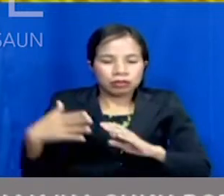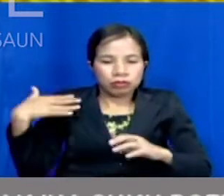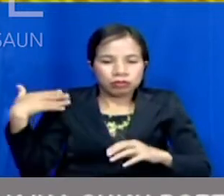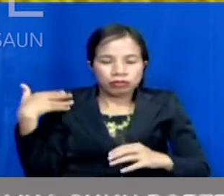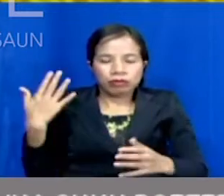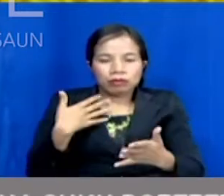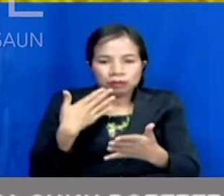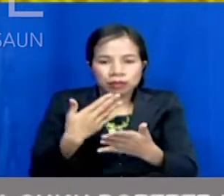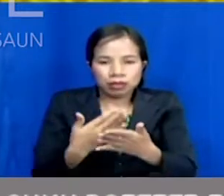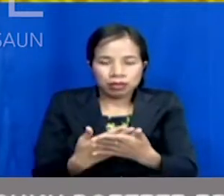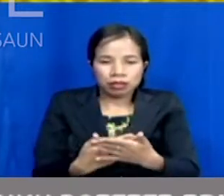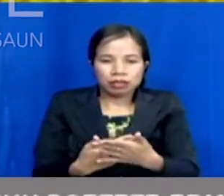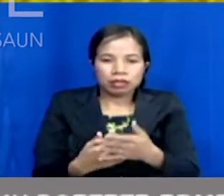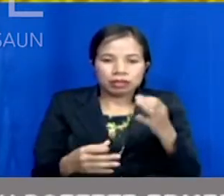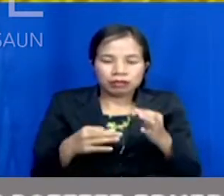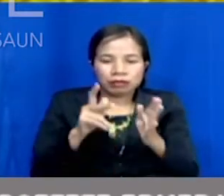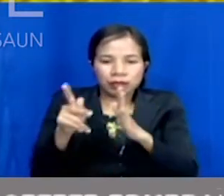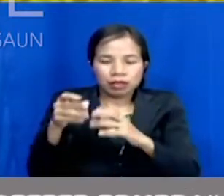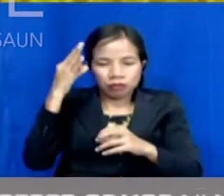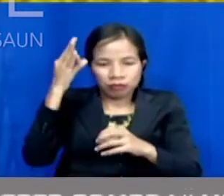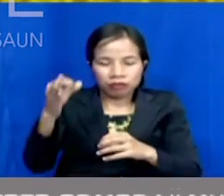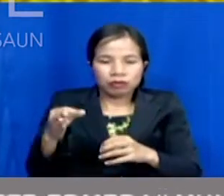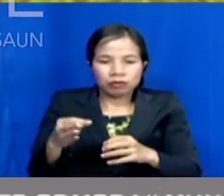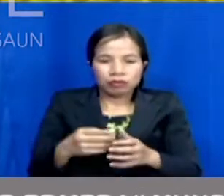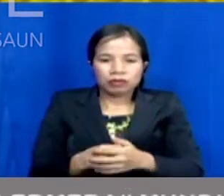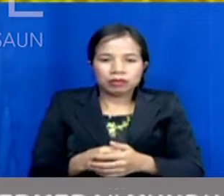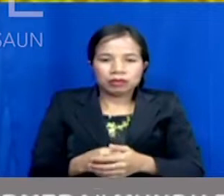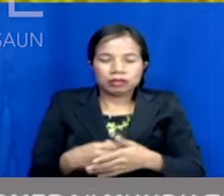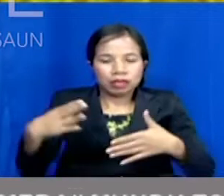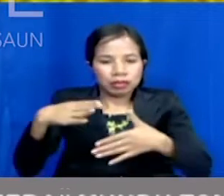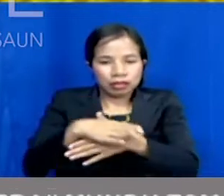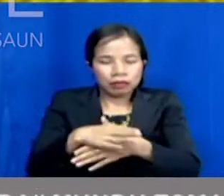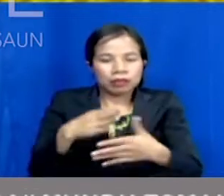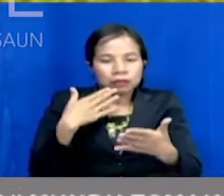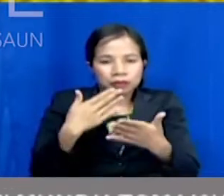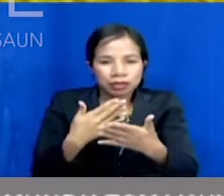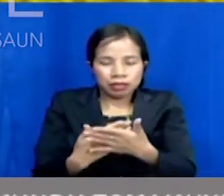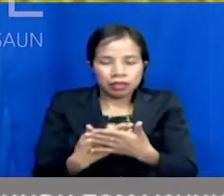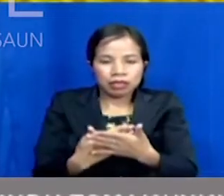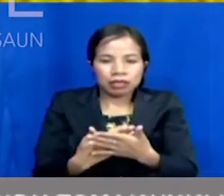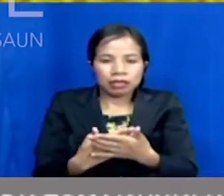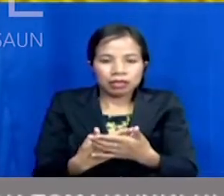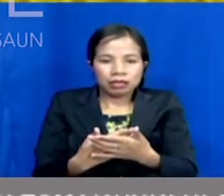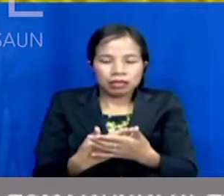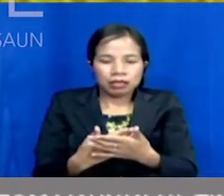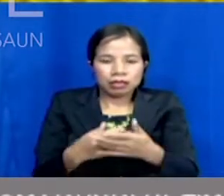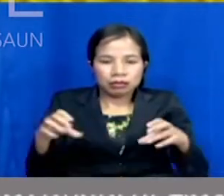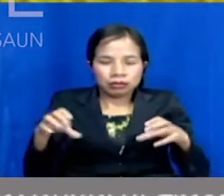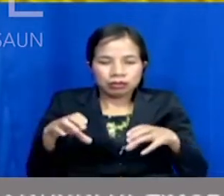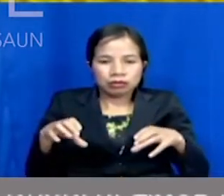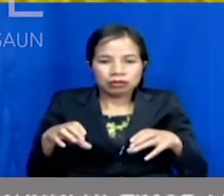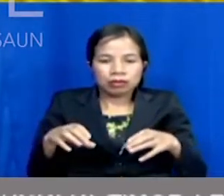jovem de bedia atu nini plano ba futuro ni sai casal karik sai kamina ni bedia atu serviva nini a